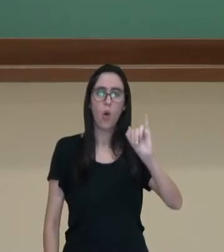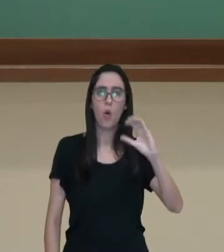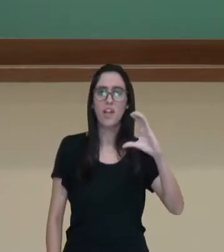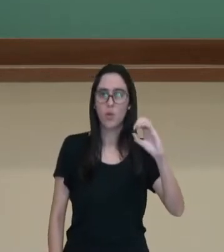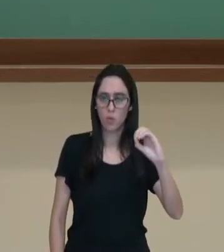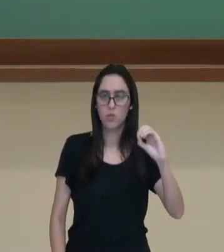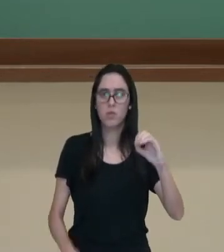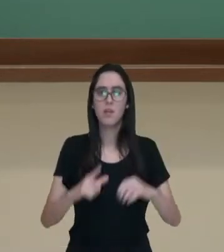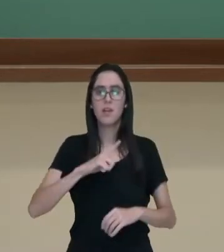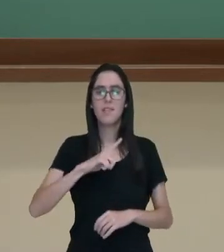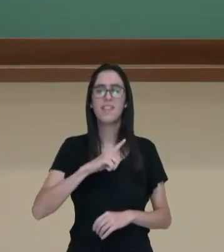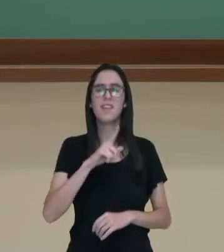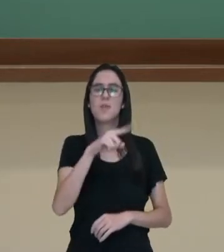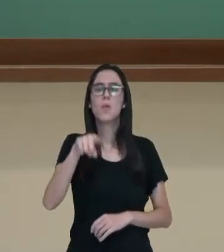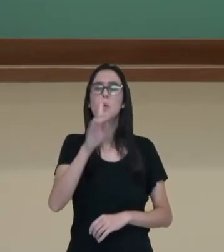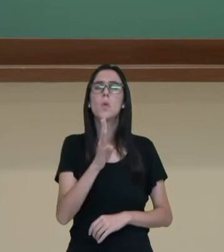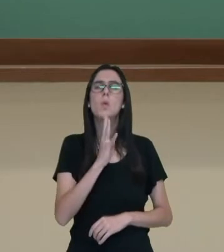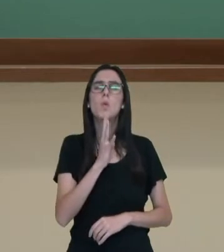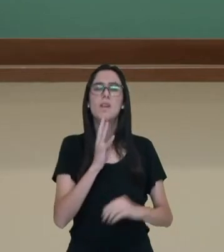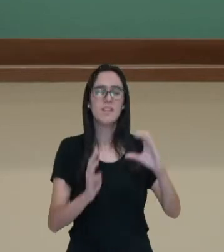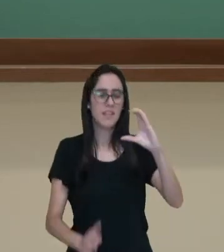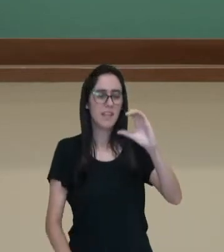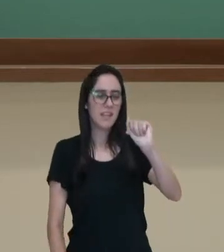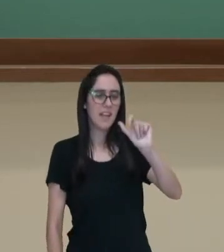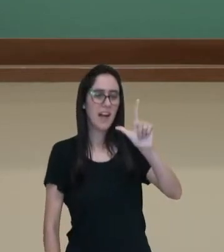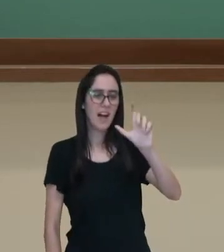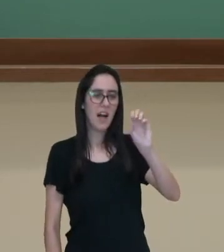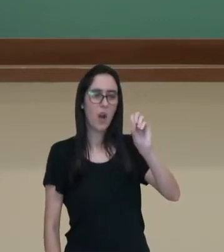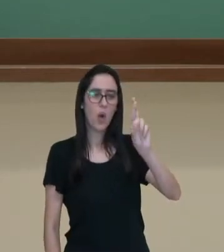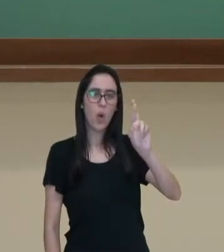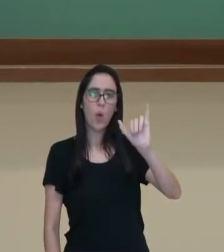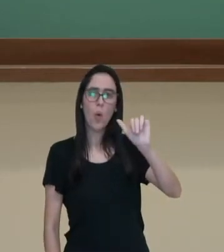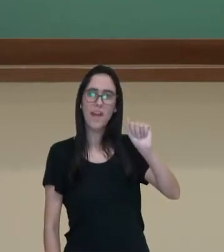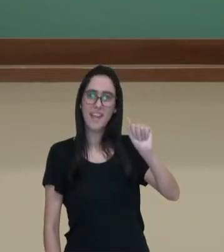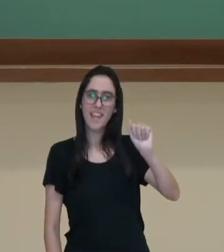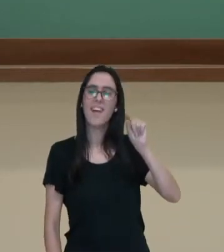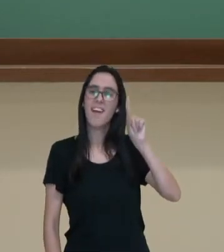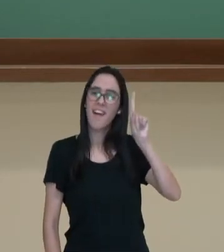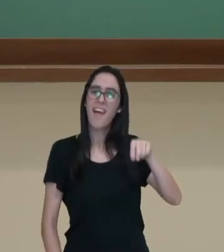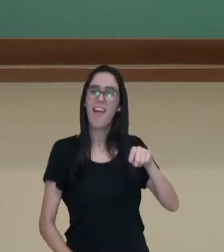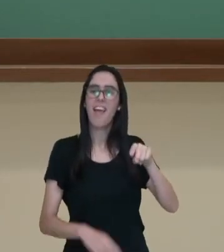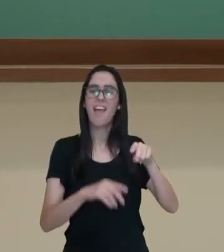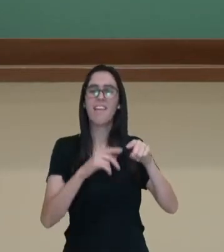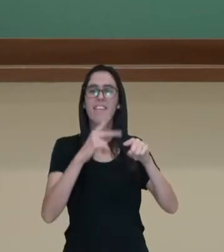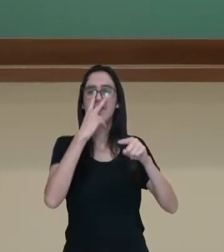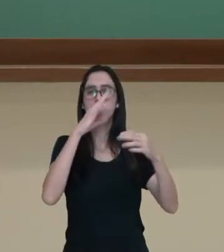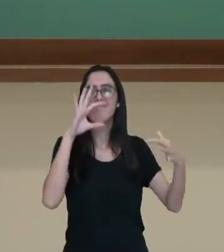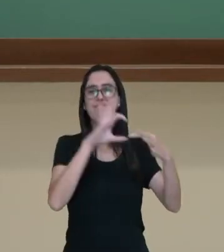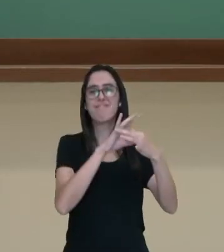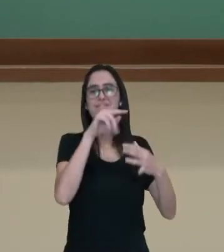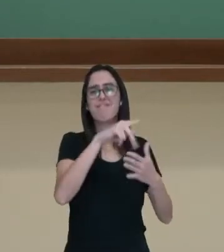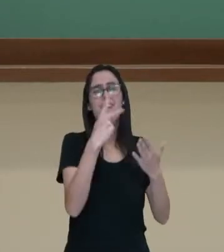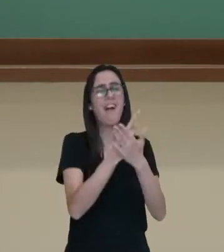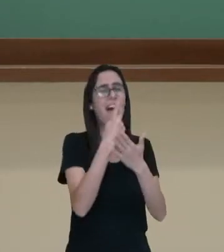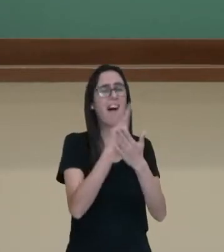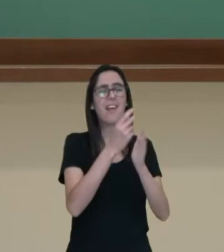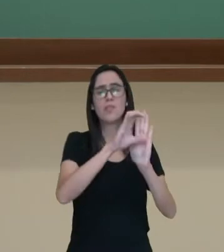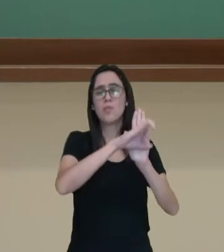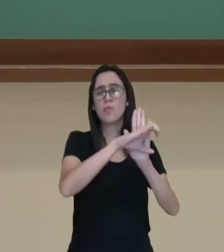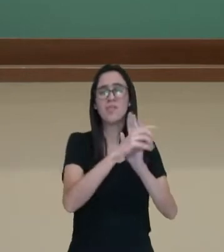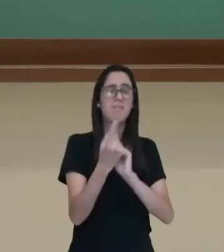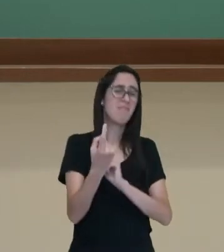unidade caloria, ela ficou associada a esse conceito errado lá atrás do